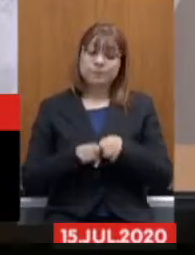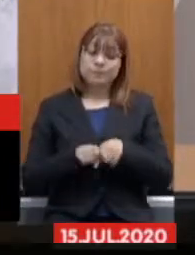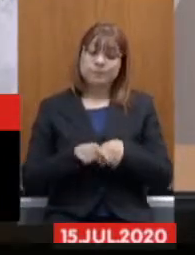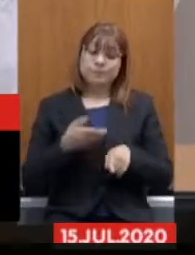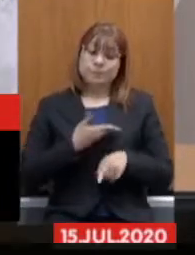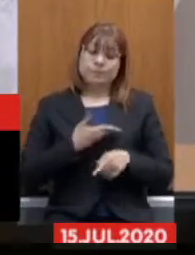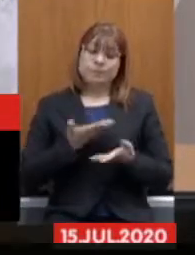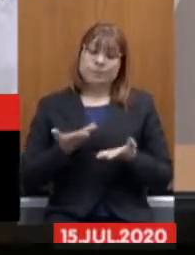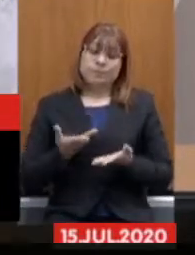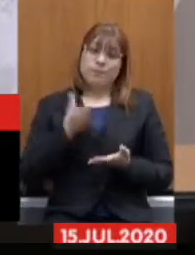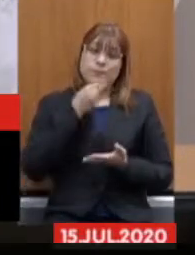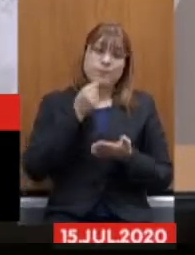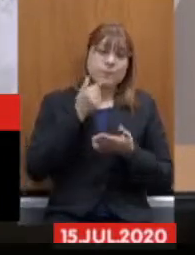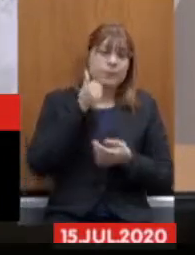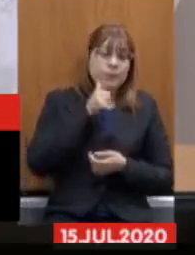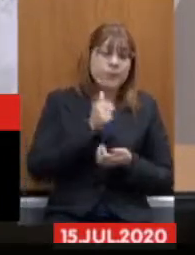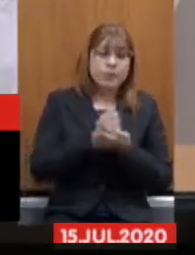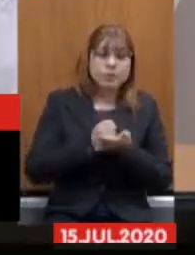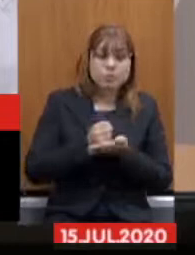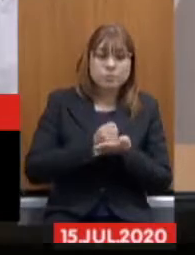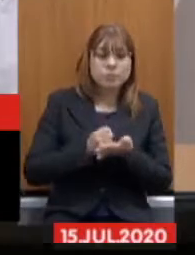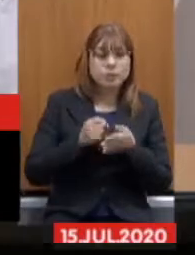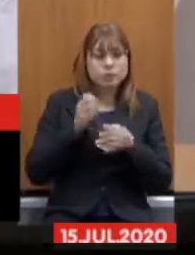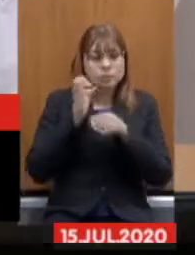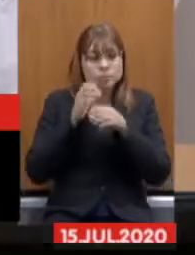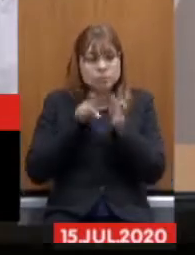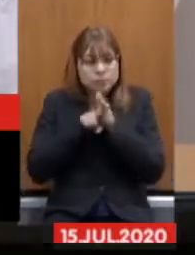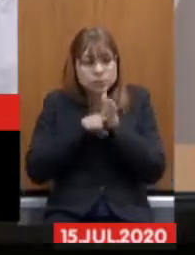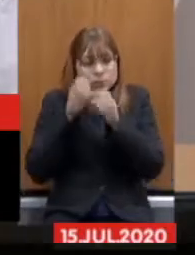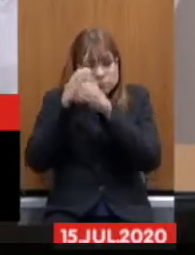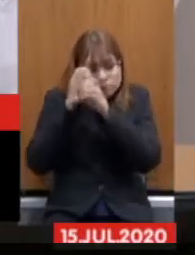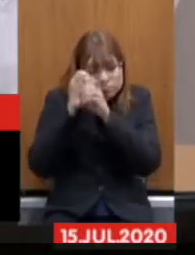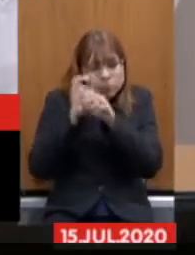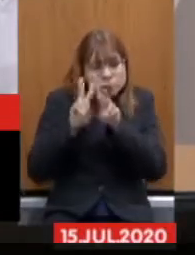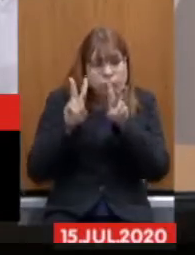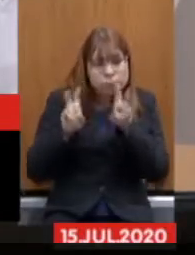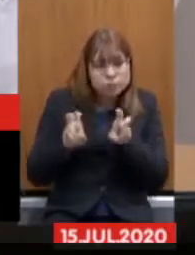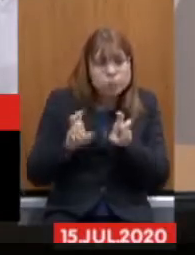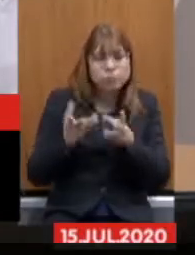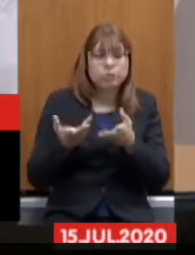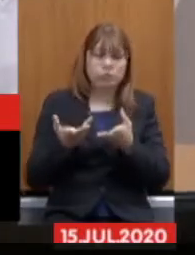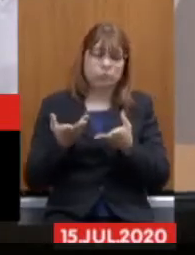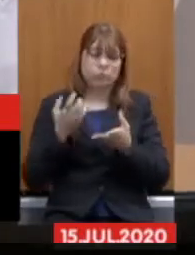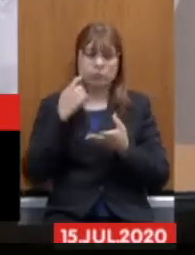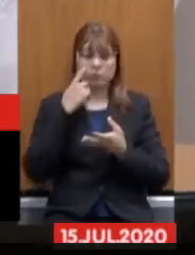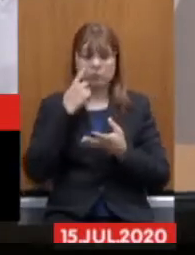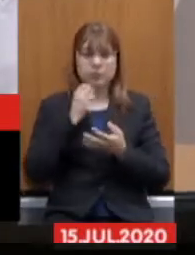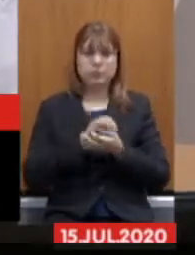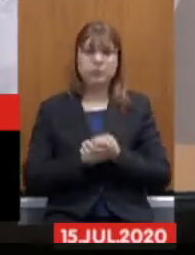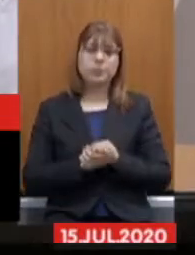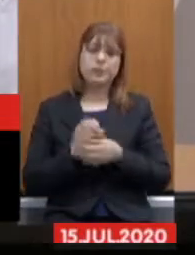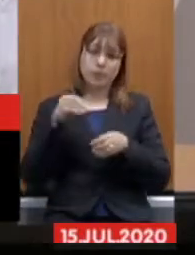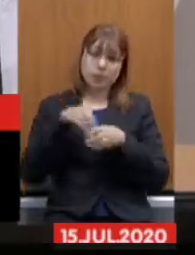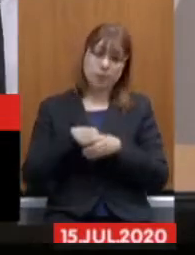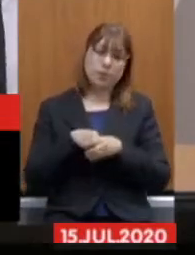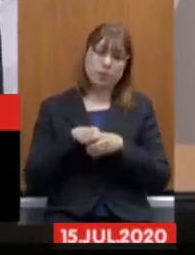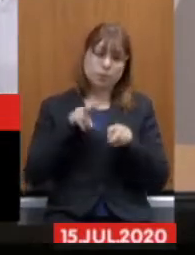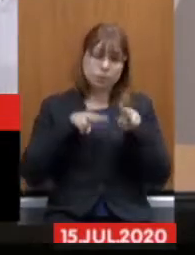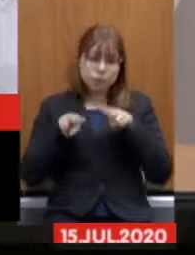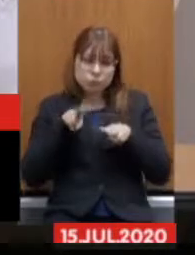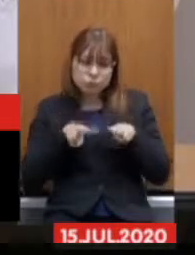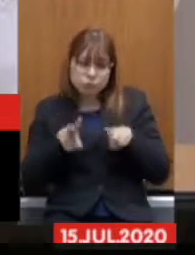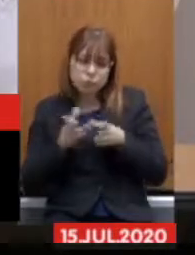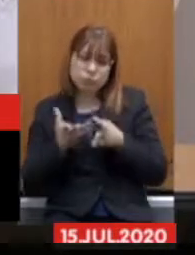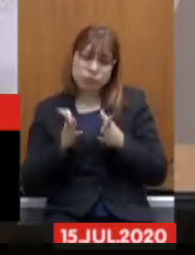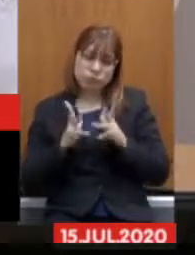colegas farmacêuticos e farmacêuticas em pesquisas em ações epidemiológica e na vigilância sanitária não são poucos são muitos